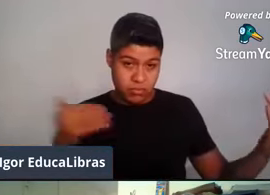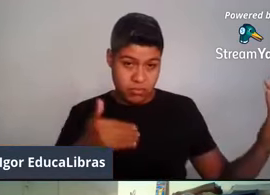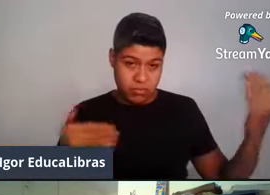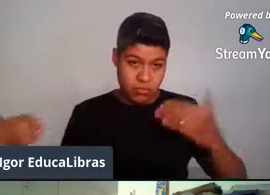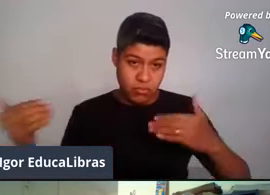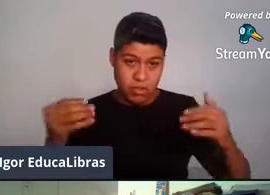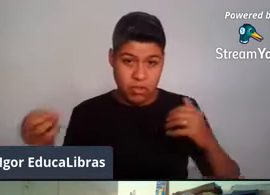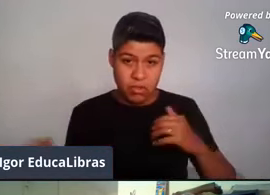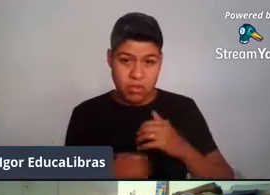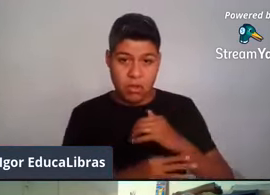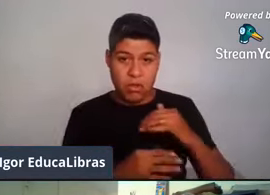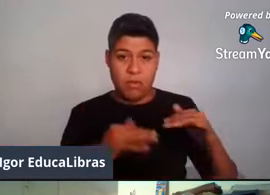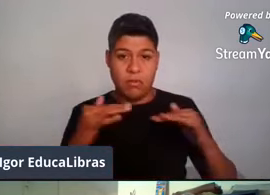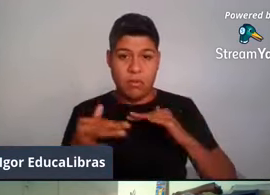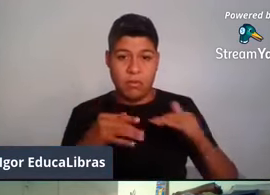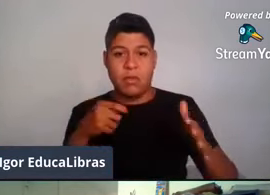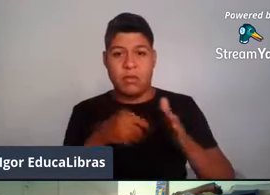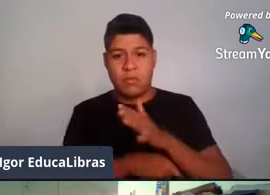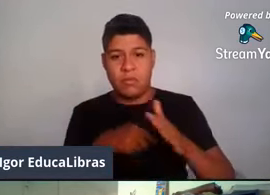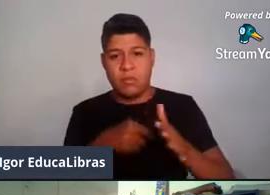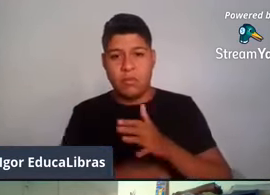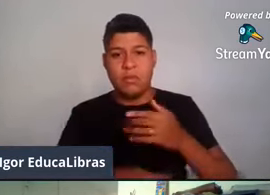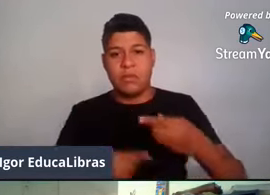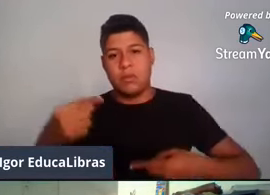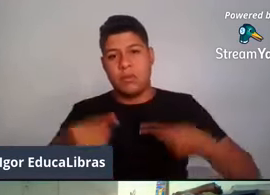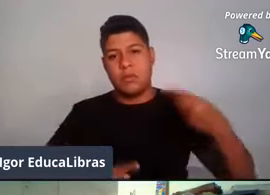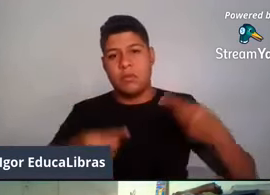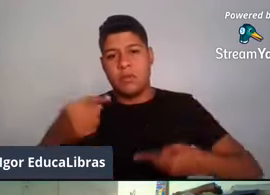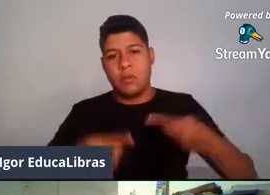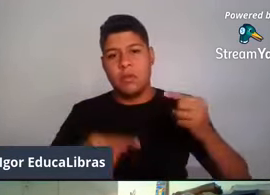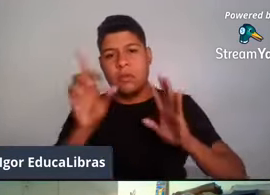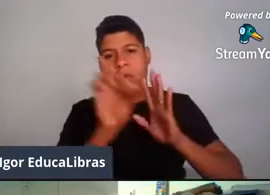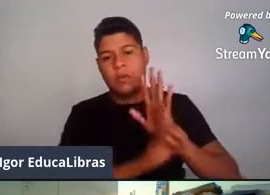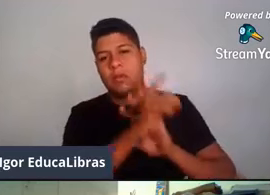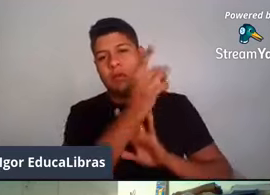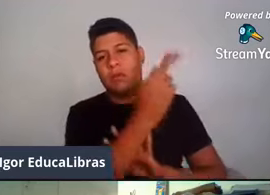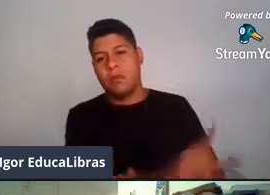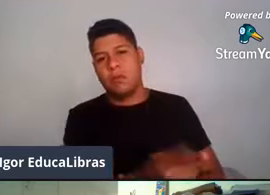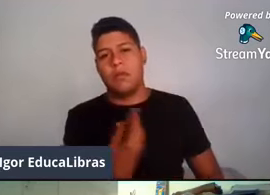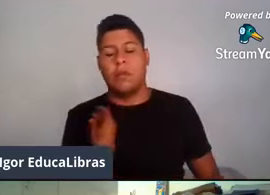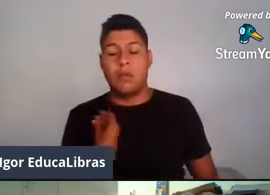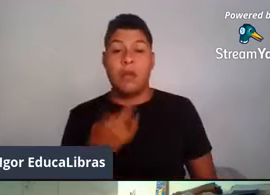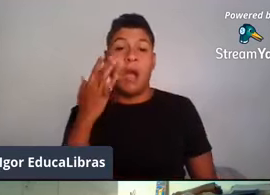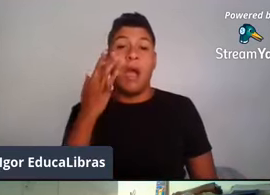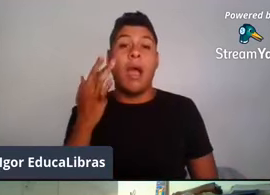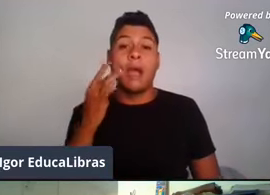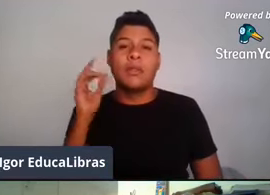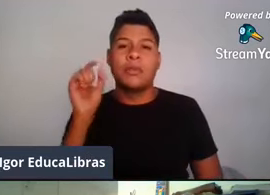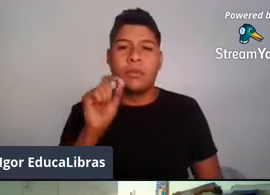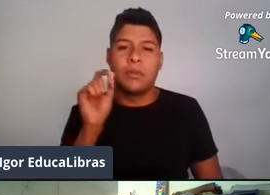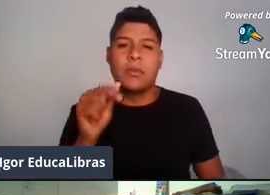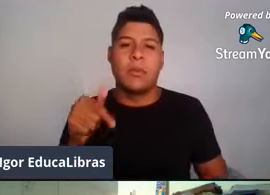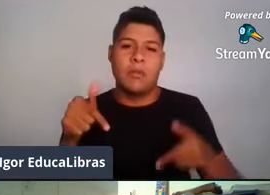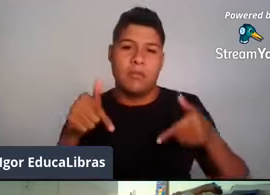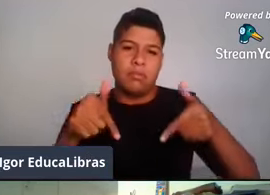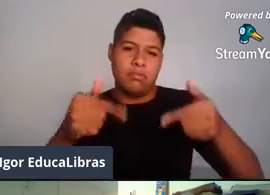no movimento, brigando, discutindo os seus direitos. Então, eu acho que esse é um grande